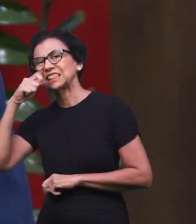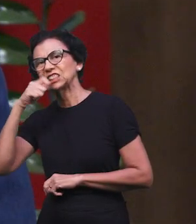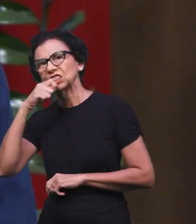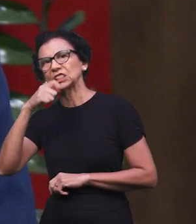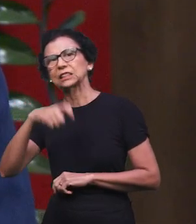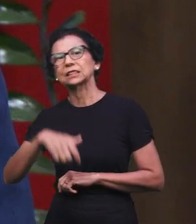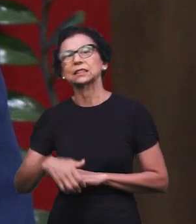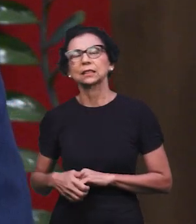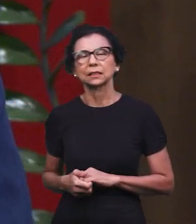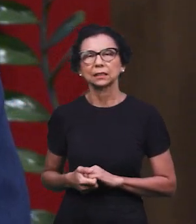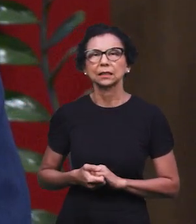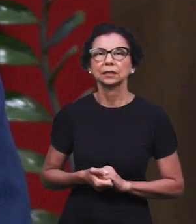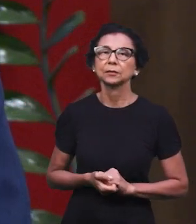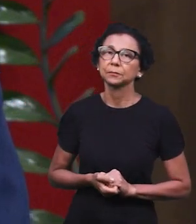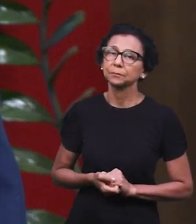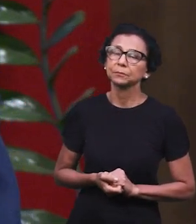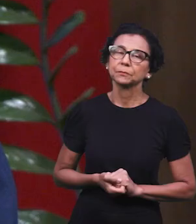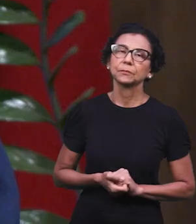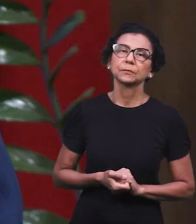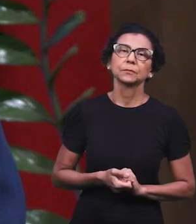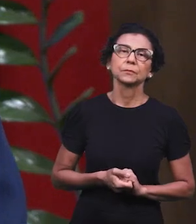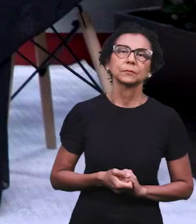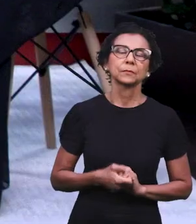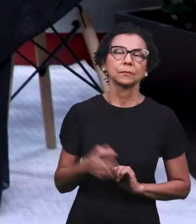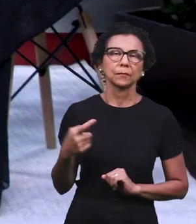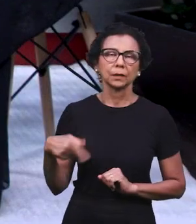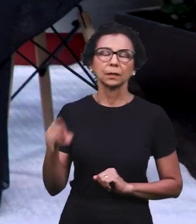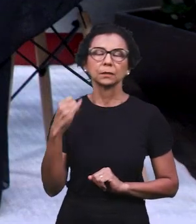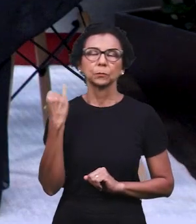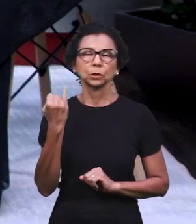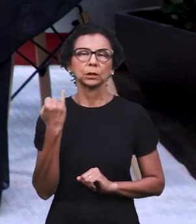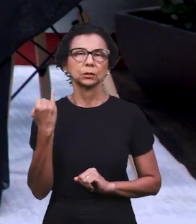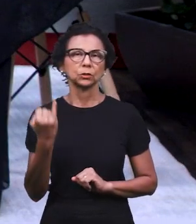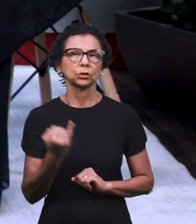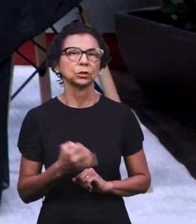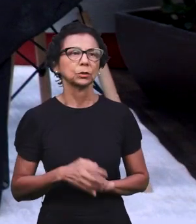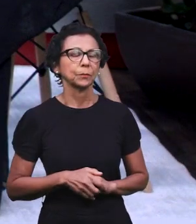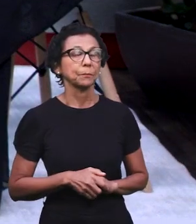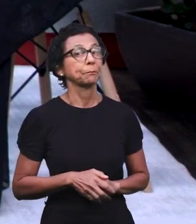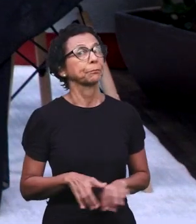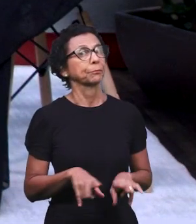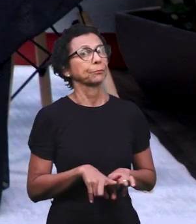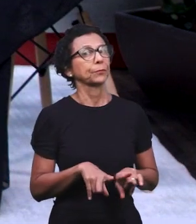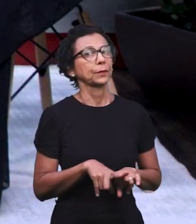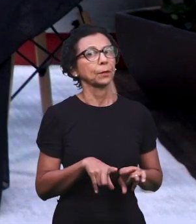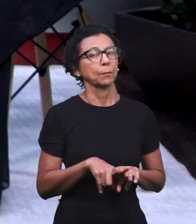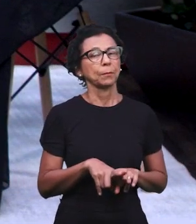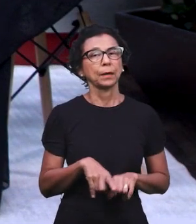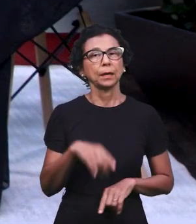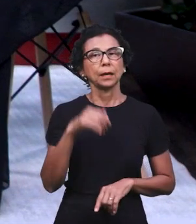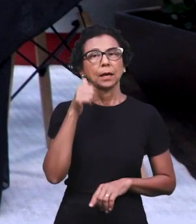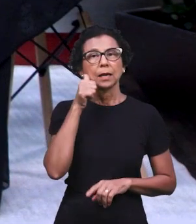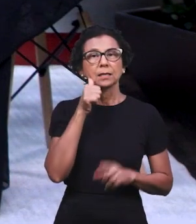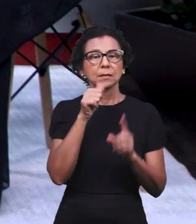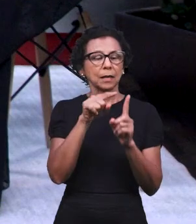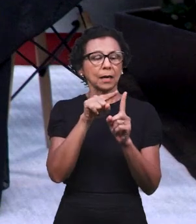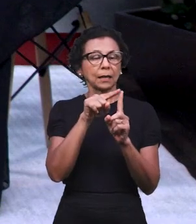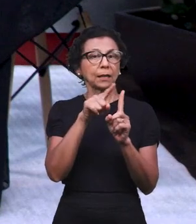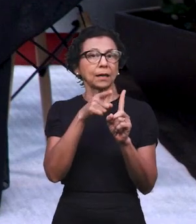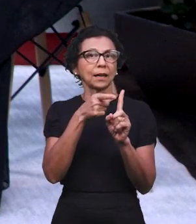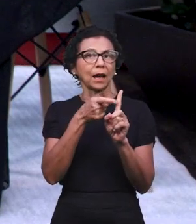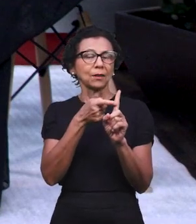esteja ao consultório odontológico. Outro paciente muito importante são as grávidas, Exatamente. né? Normalmente,